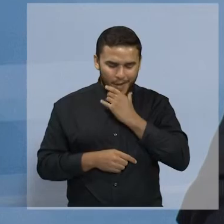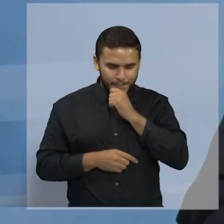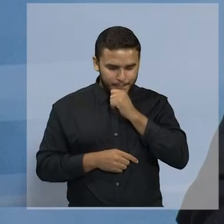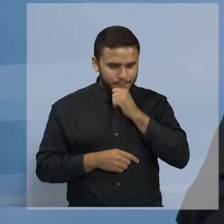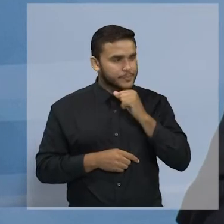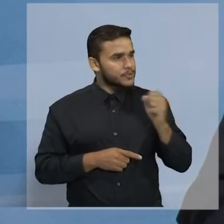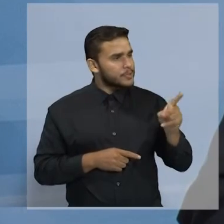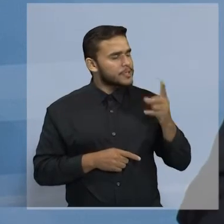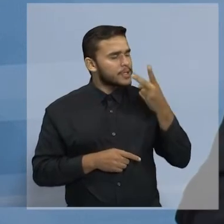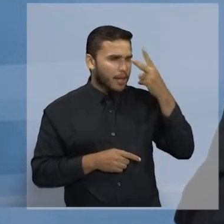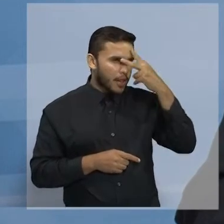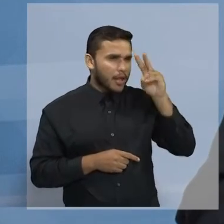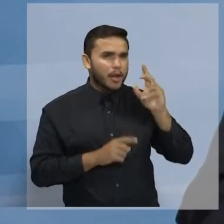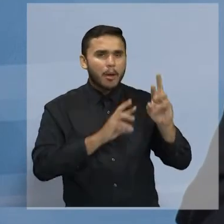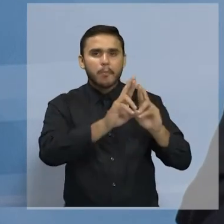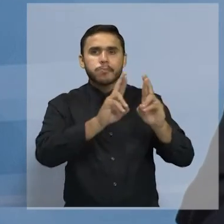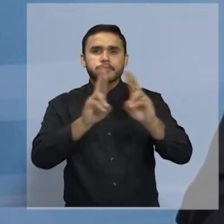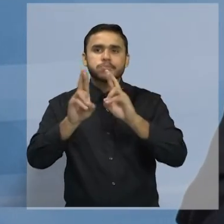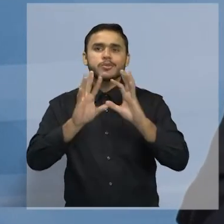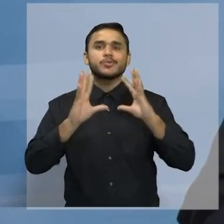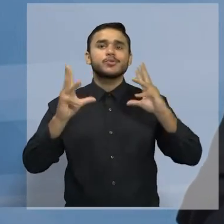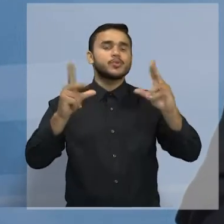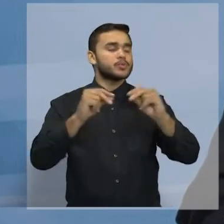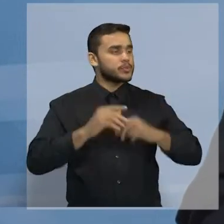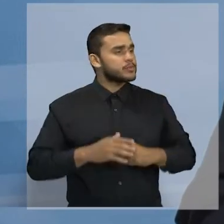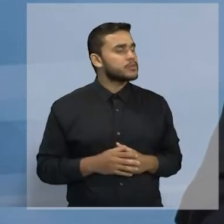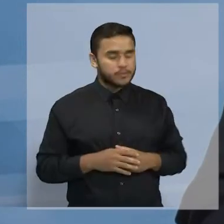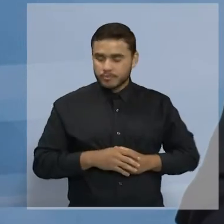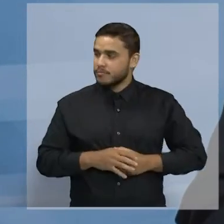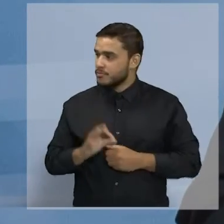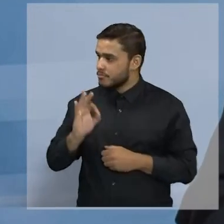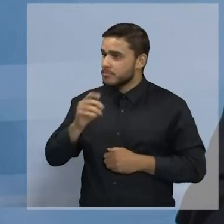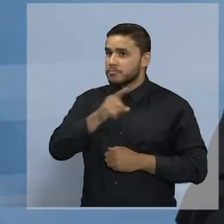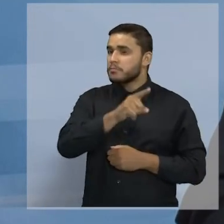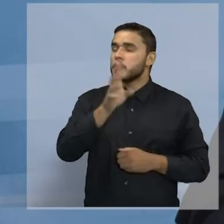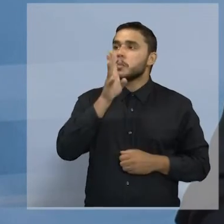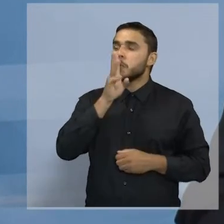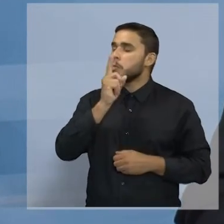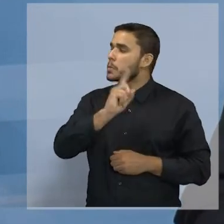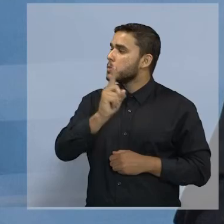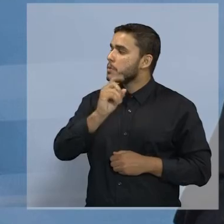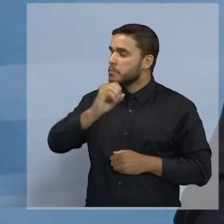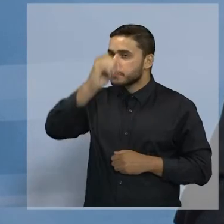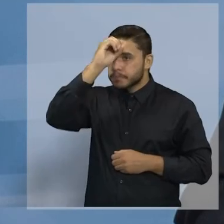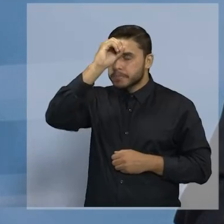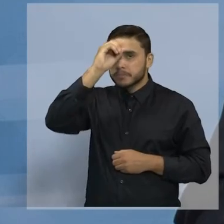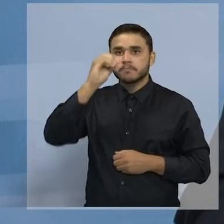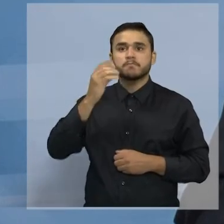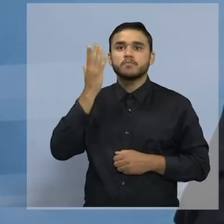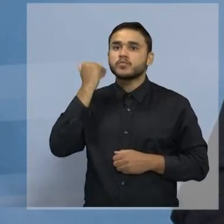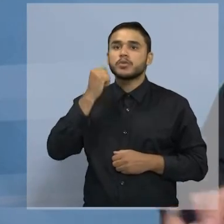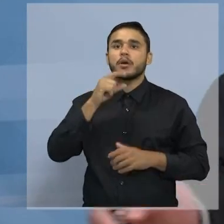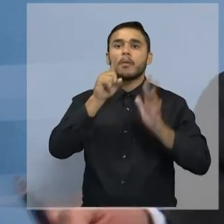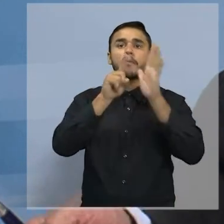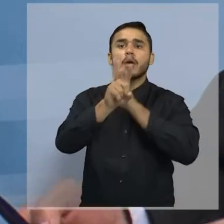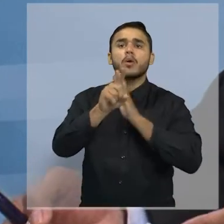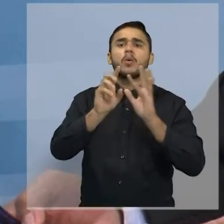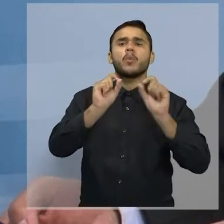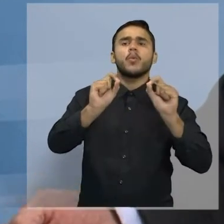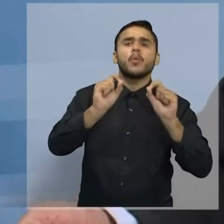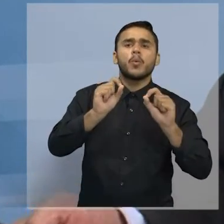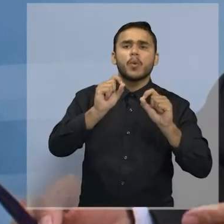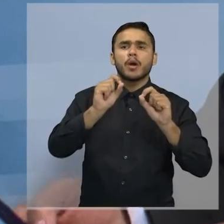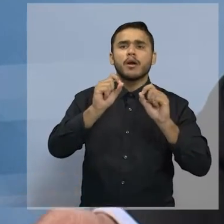ponto comum a todas as pessoas entrevistadas. Completo desconhecimento exatamente do que é